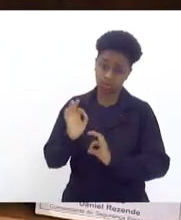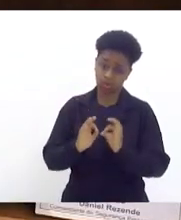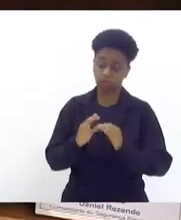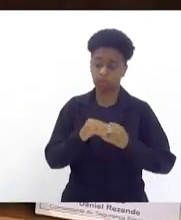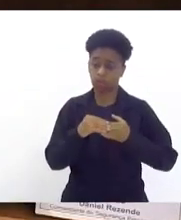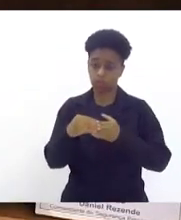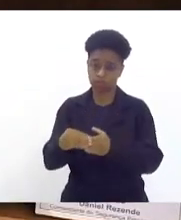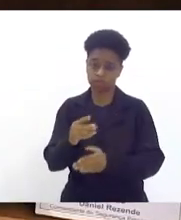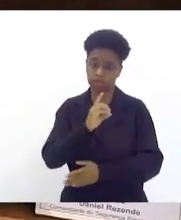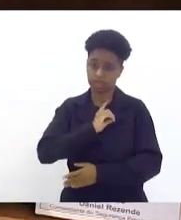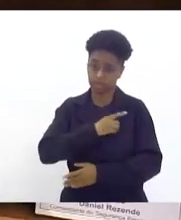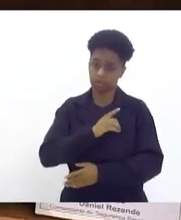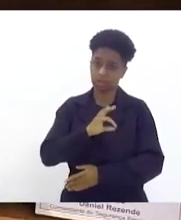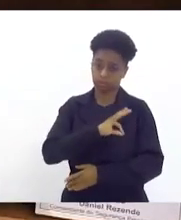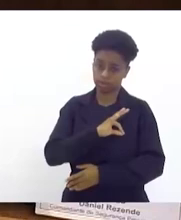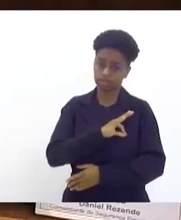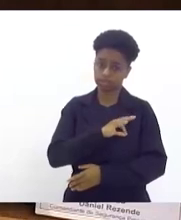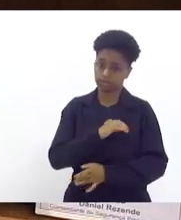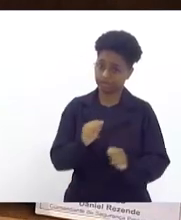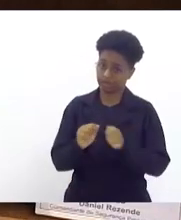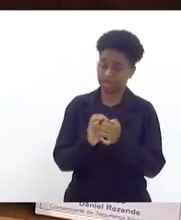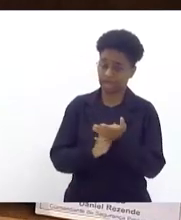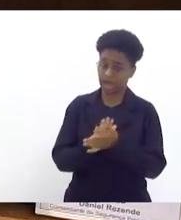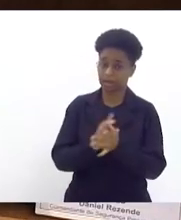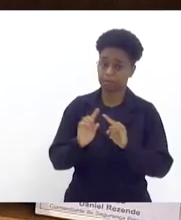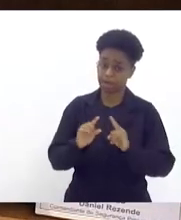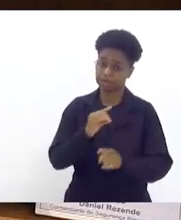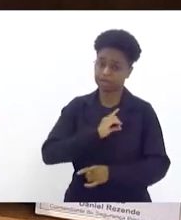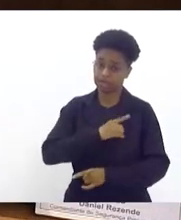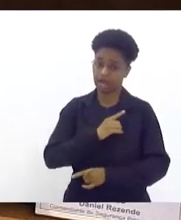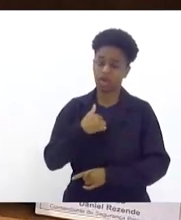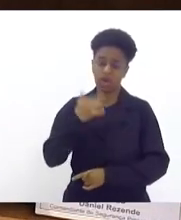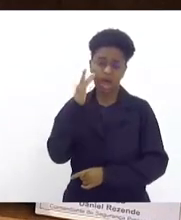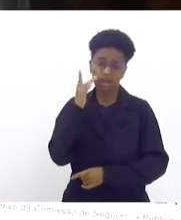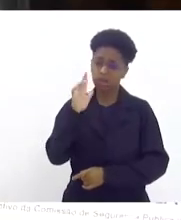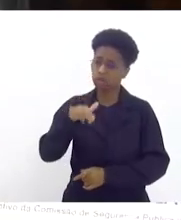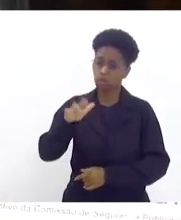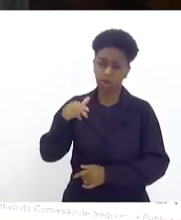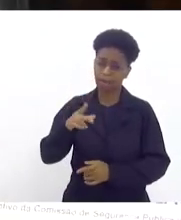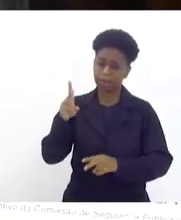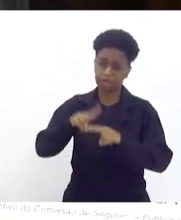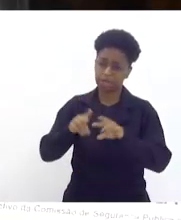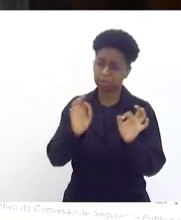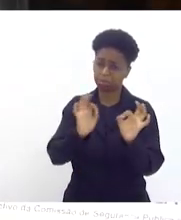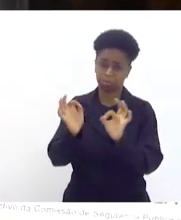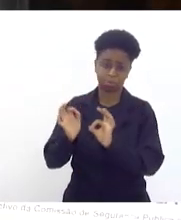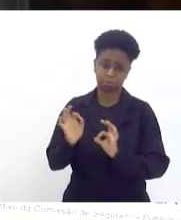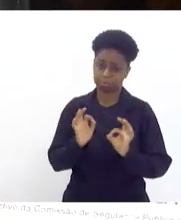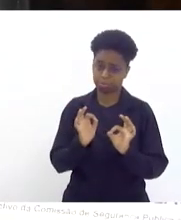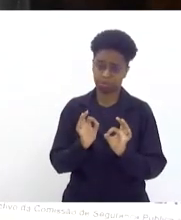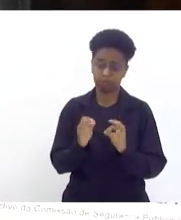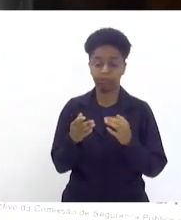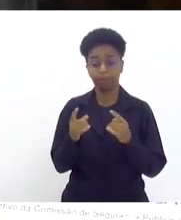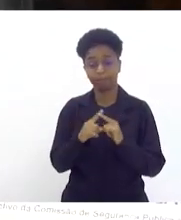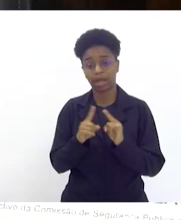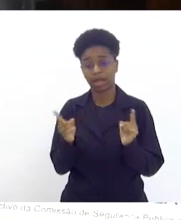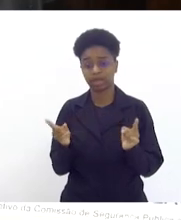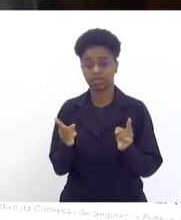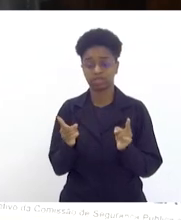incompetente mas é delegado de polícia eu acho que ele nunca aprendeu ninguém nem prendeu o dedo na porta ele aprendeu algum dia mas